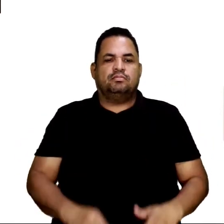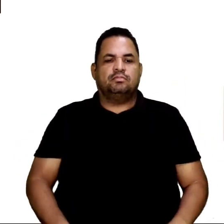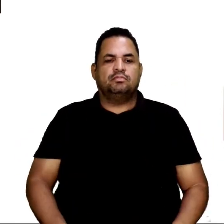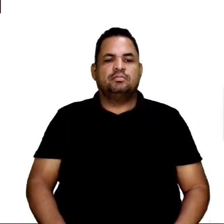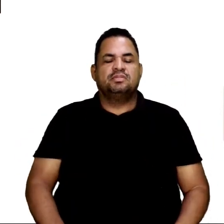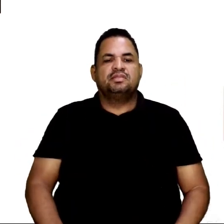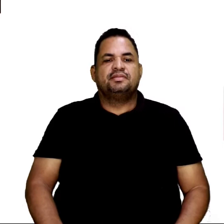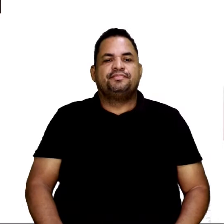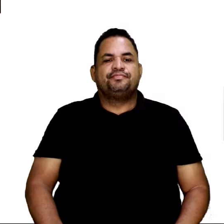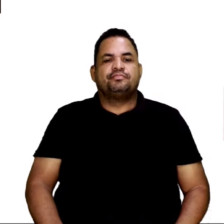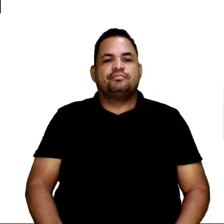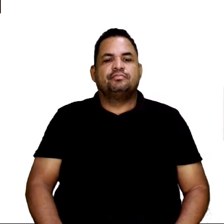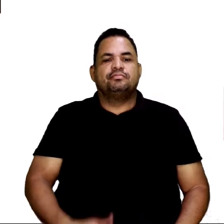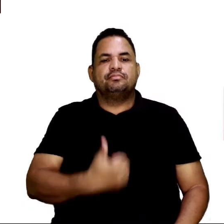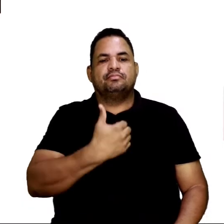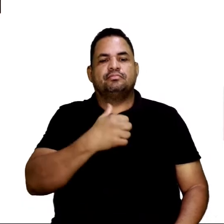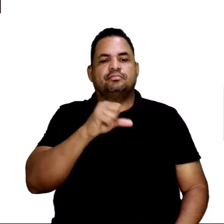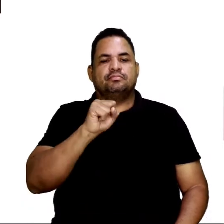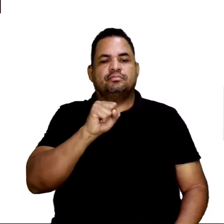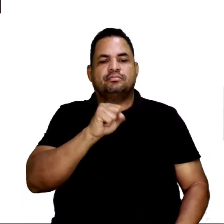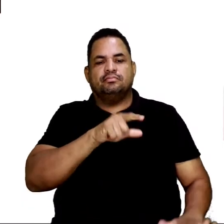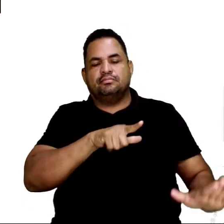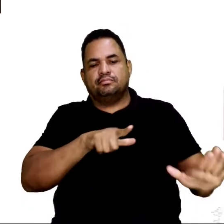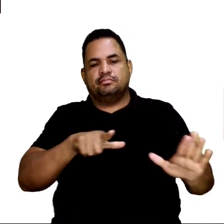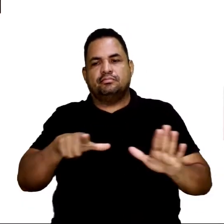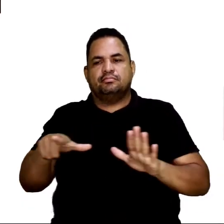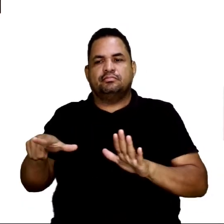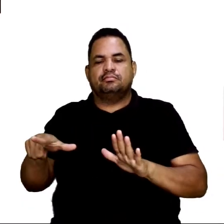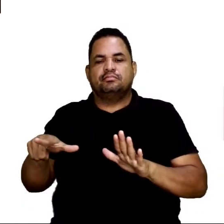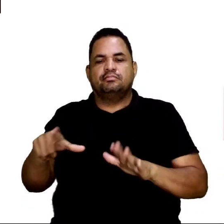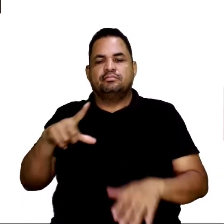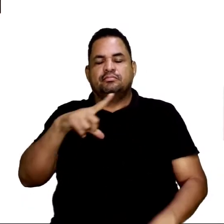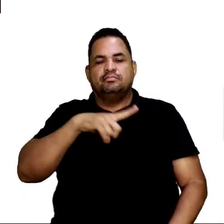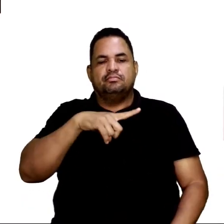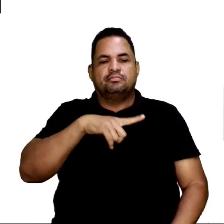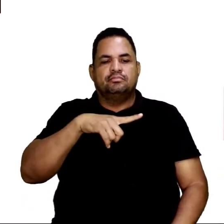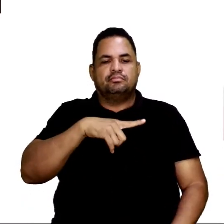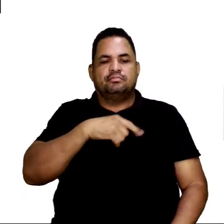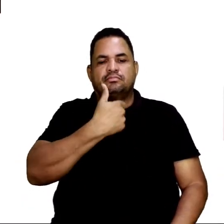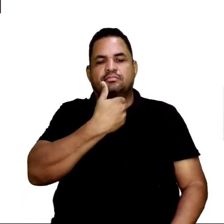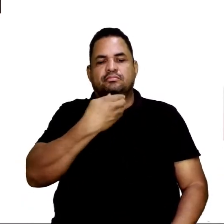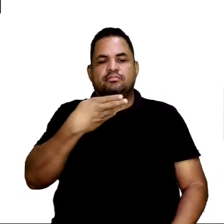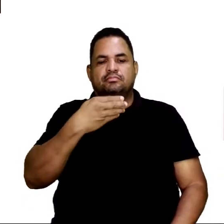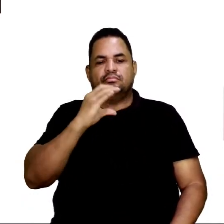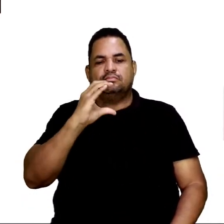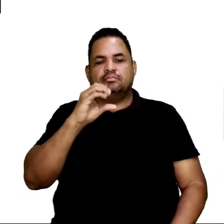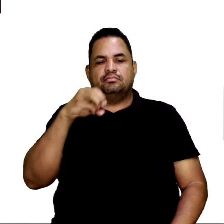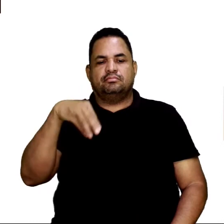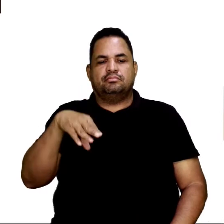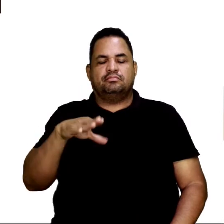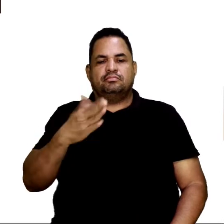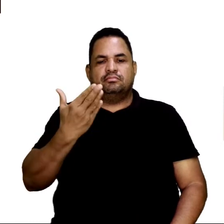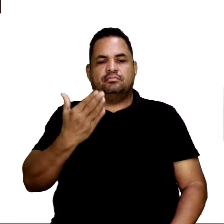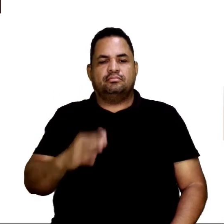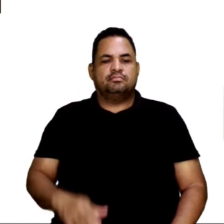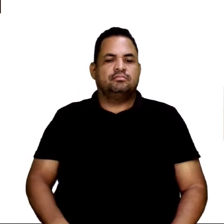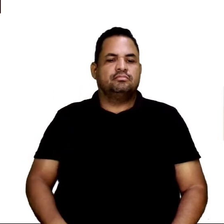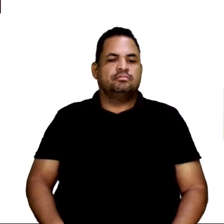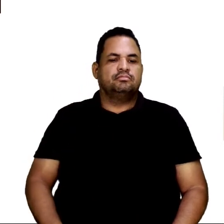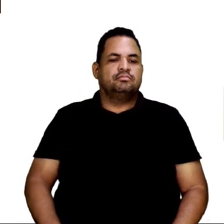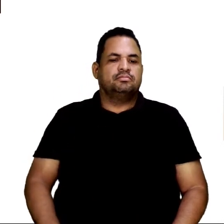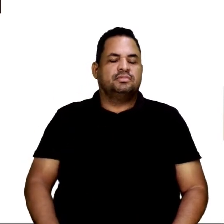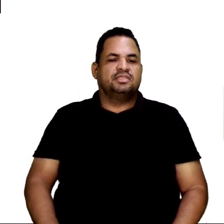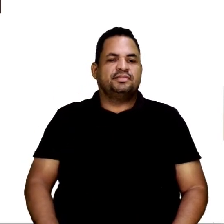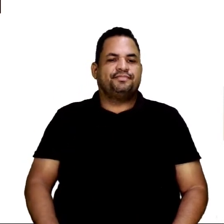ali. 18 semanas, nós temos 14 centímetros, esse feto tem 14